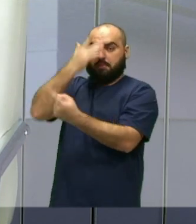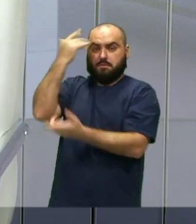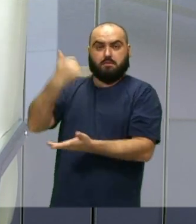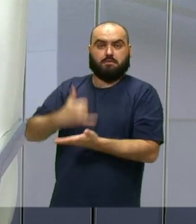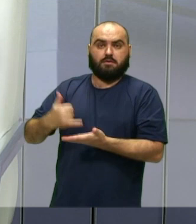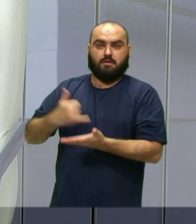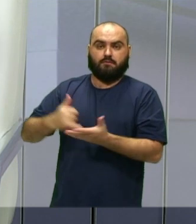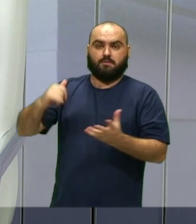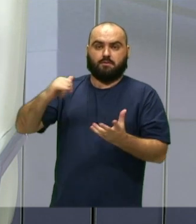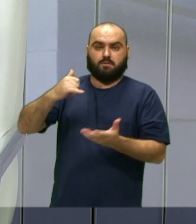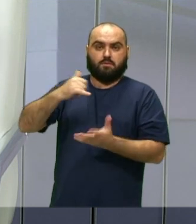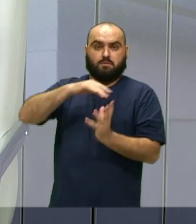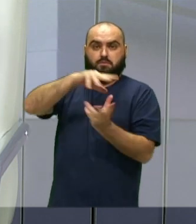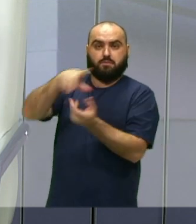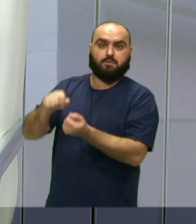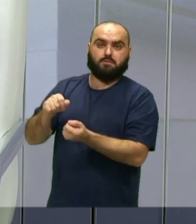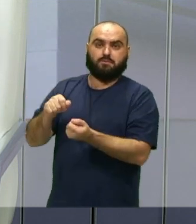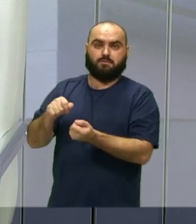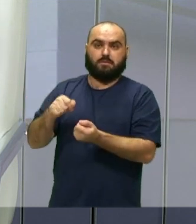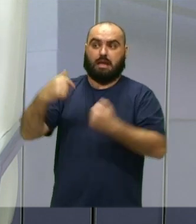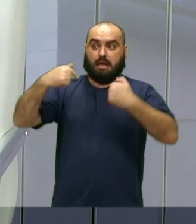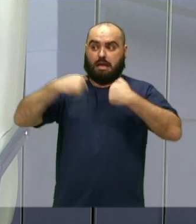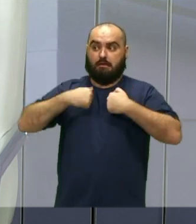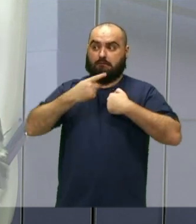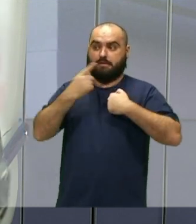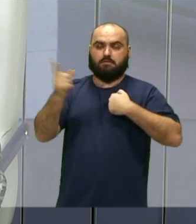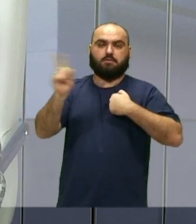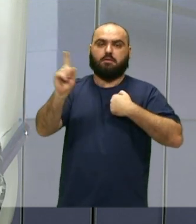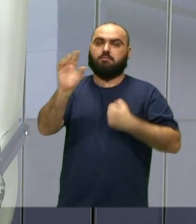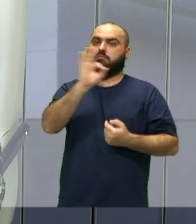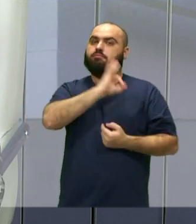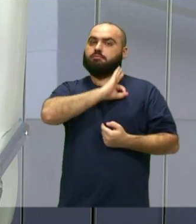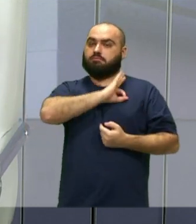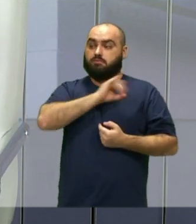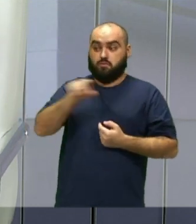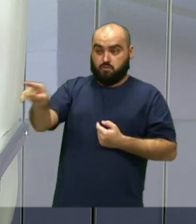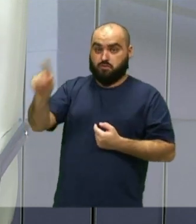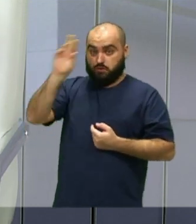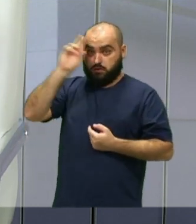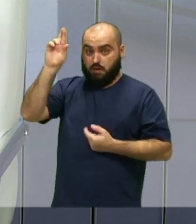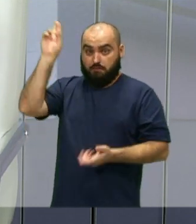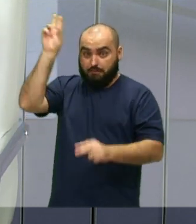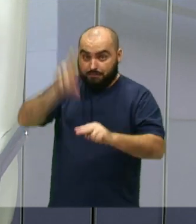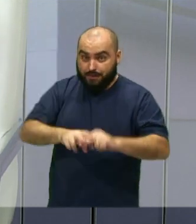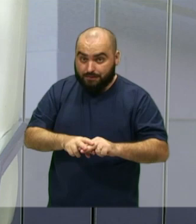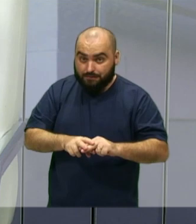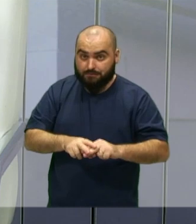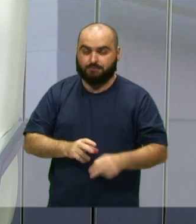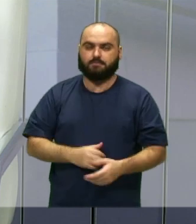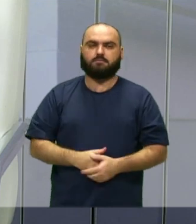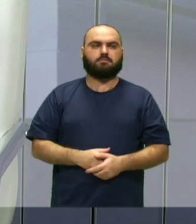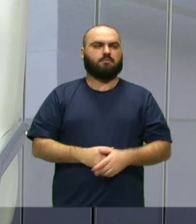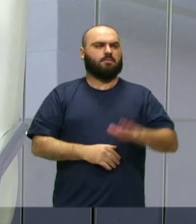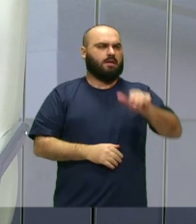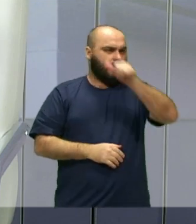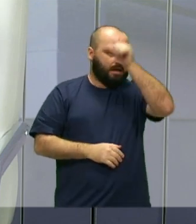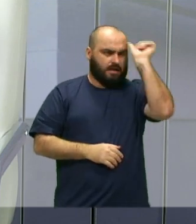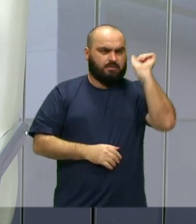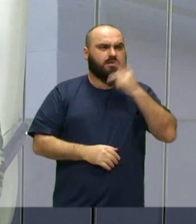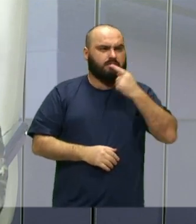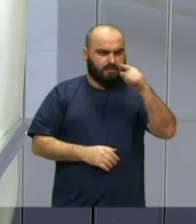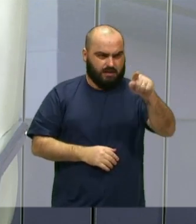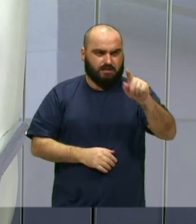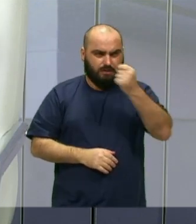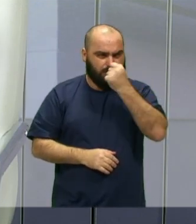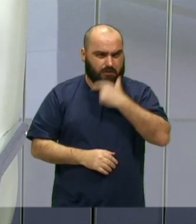internacional, que não sou eu que estou dizendo. É a Polícia Federal, ele está encarcerado, certo? Até falaram assim, Ana, tu estás falando que o Volney é traficante? Não, eu